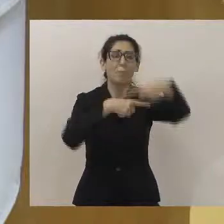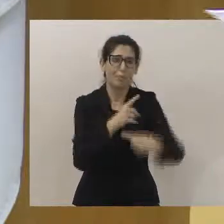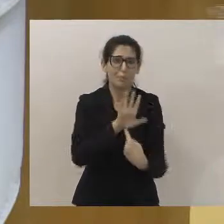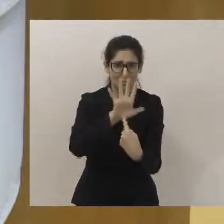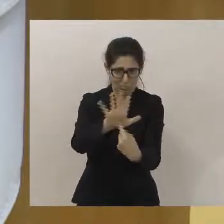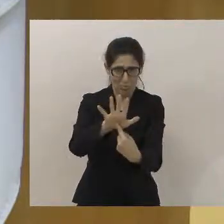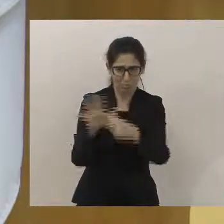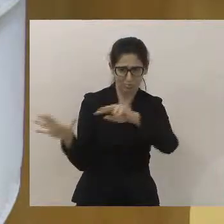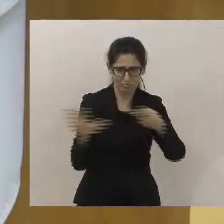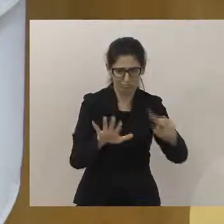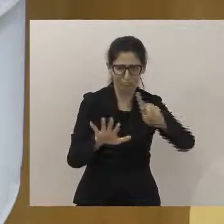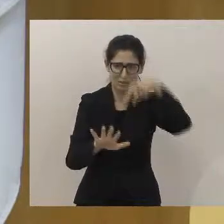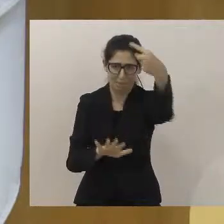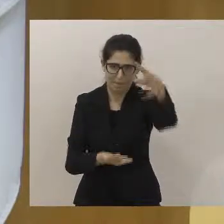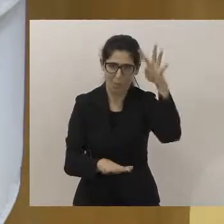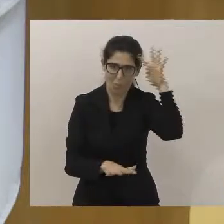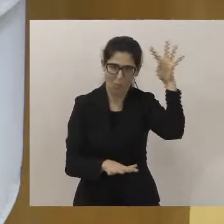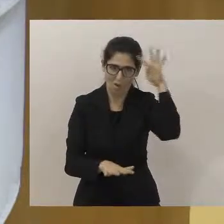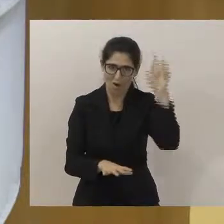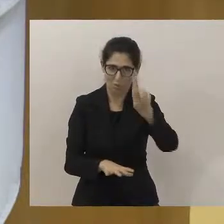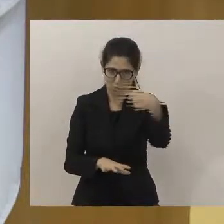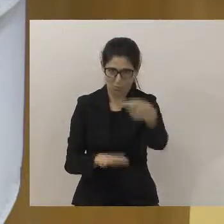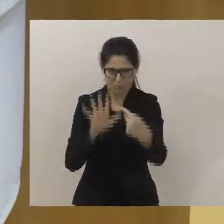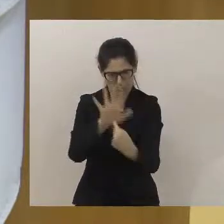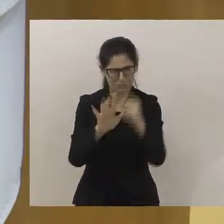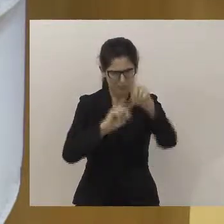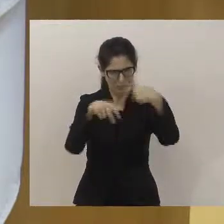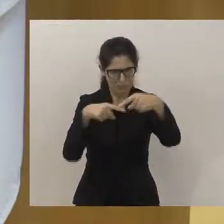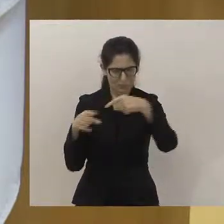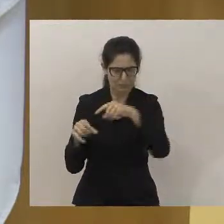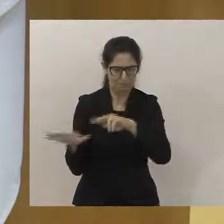em outra sessão. Eu queria começar mostrando, então,